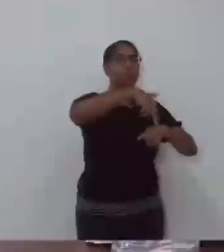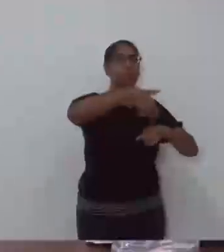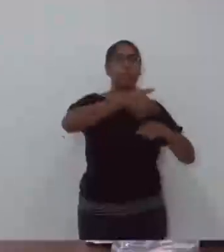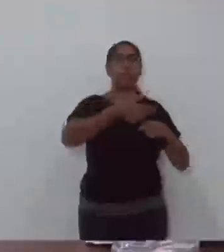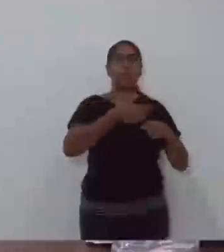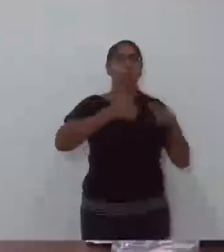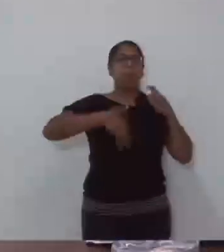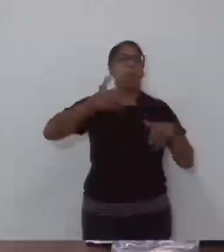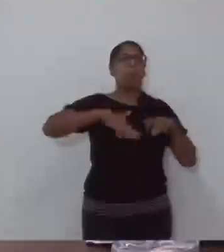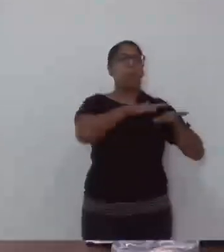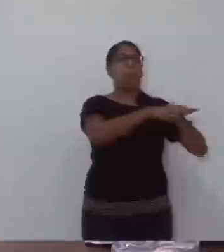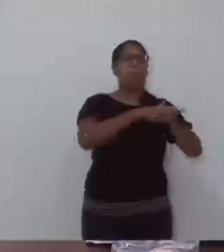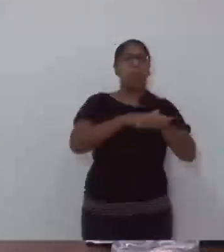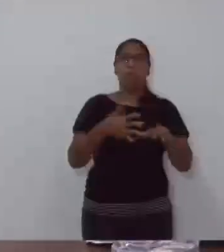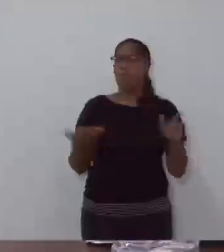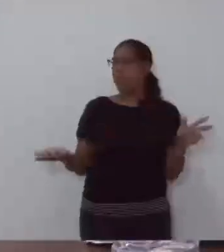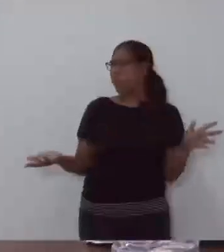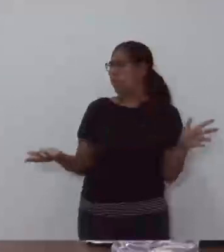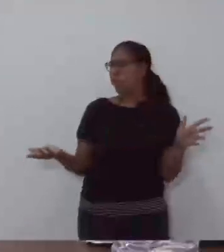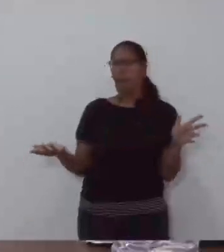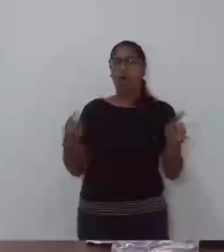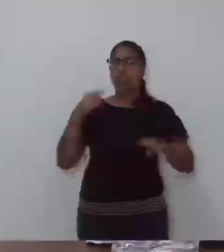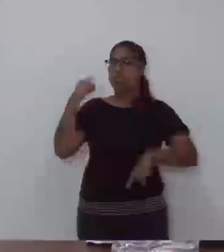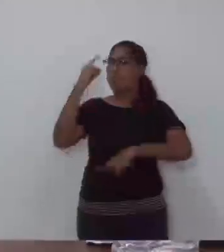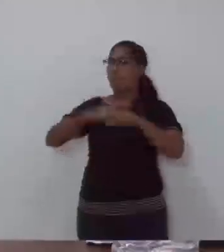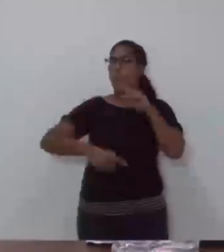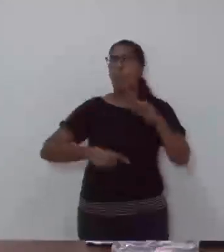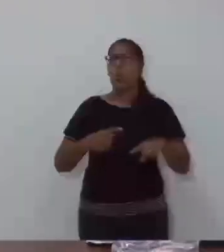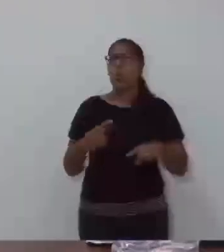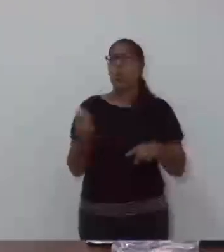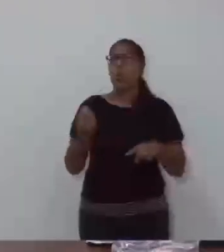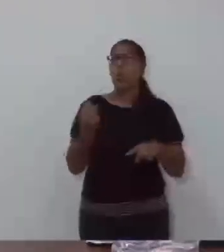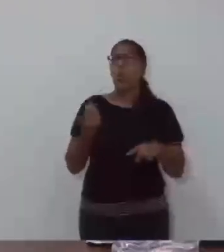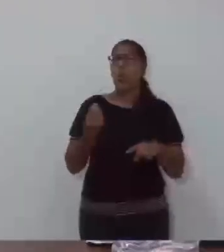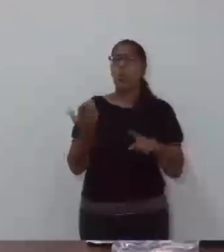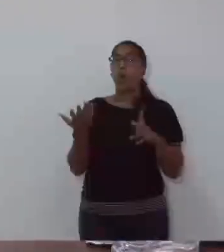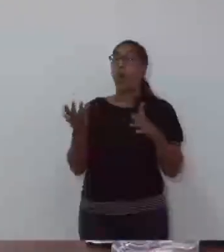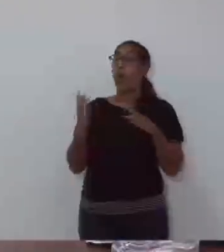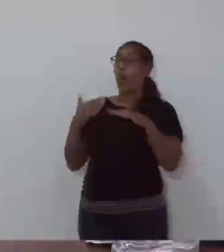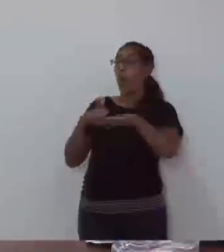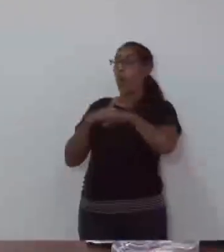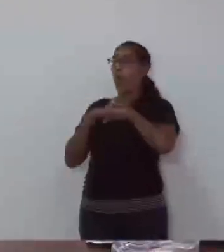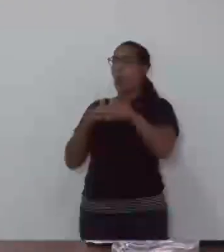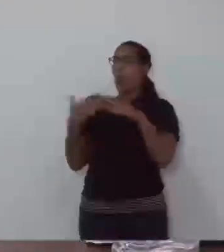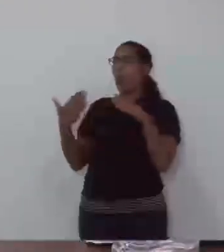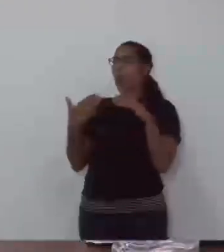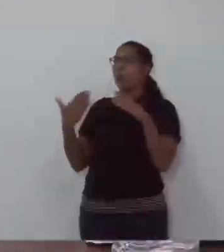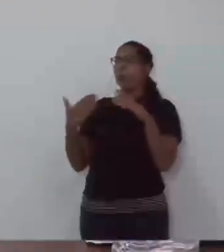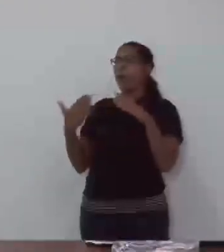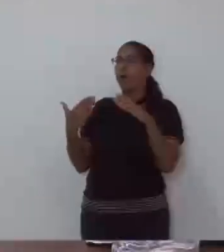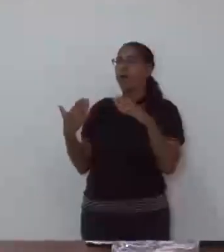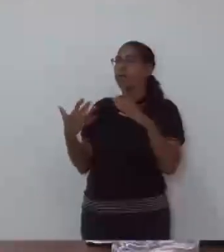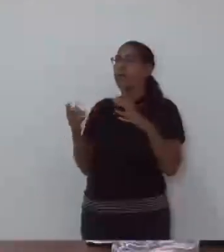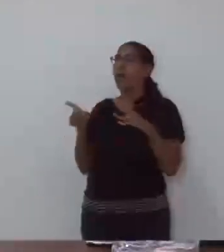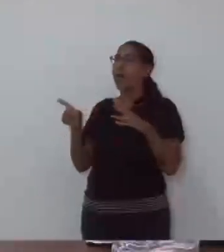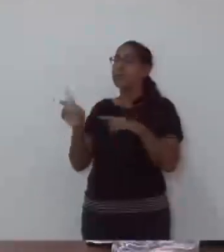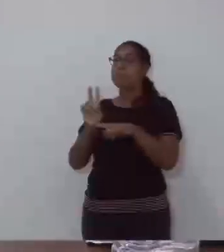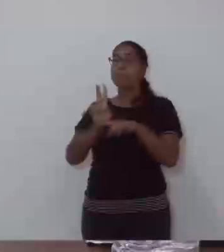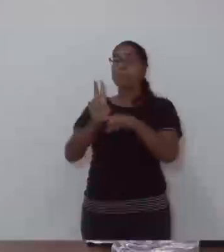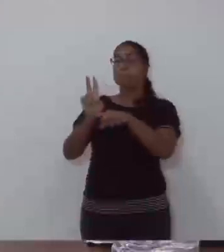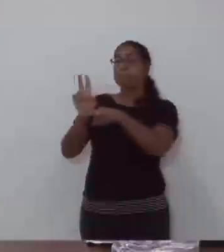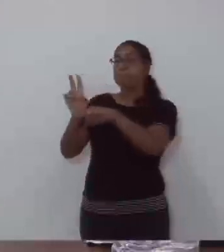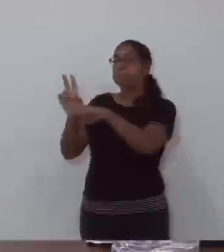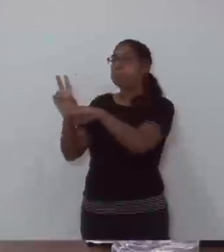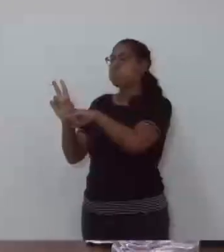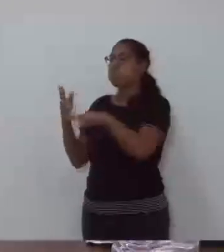embaixo também. Senão vai ser impossível começar a tentar debater o seu brilhante trabalho de fiscalização no